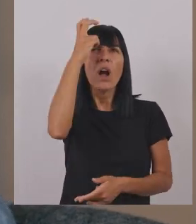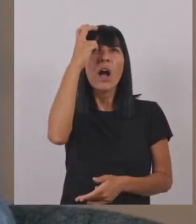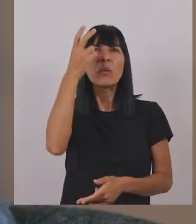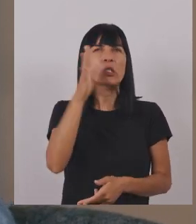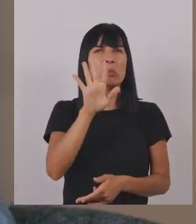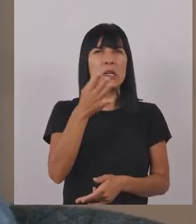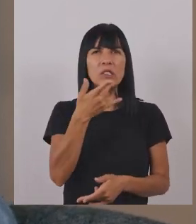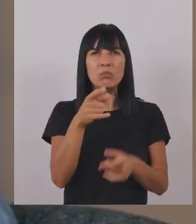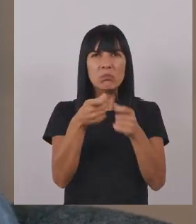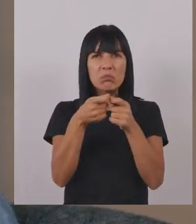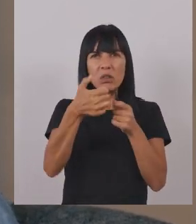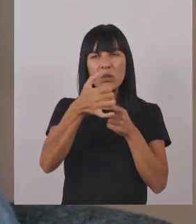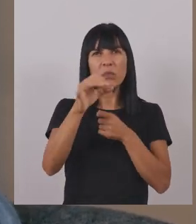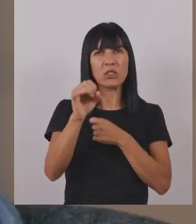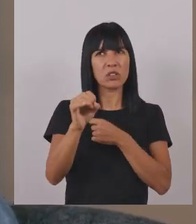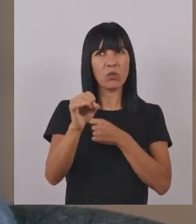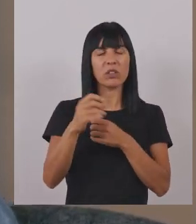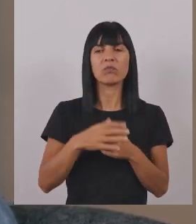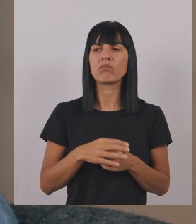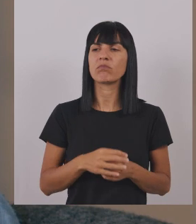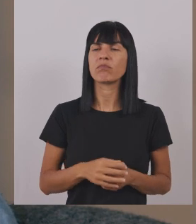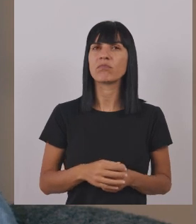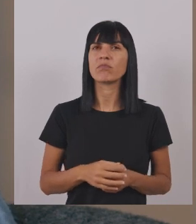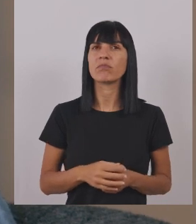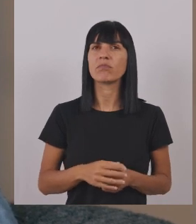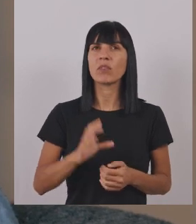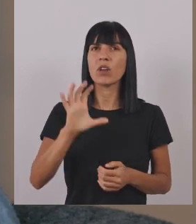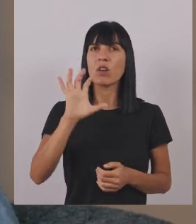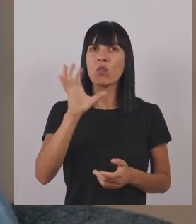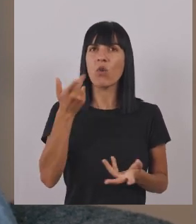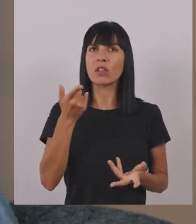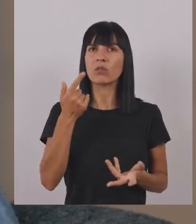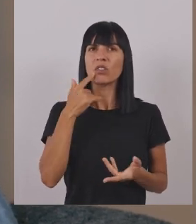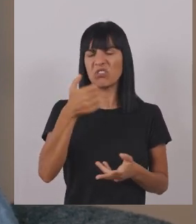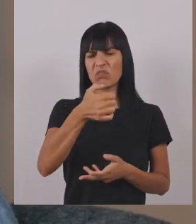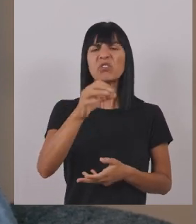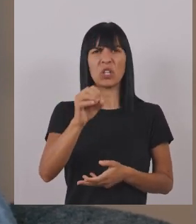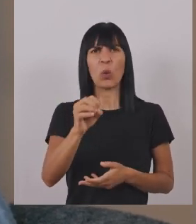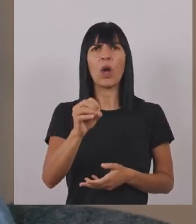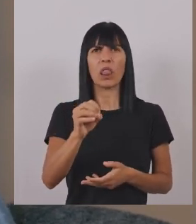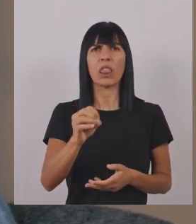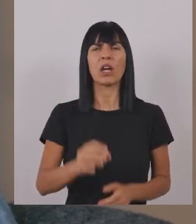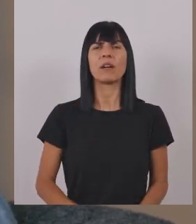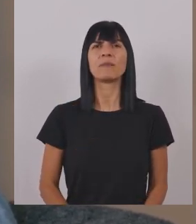50, de uma vez. Durante o tempo todo tive mais de 50,